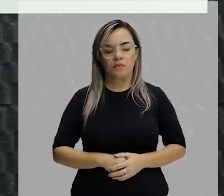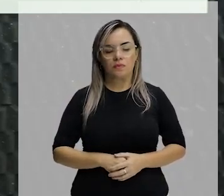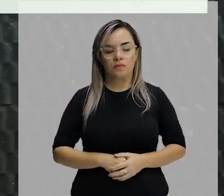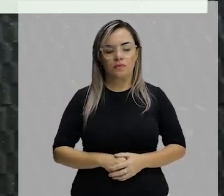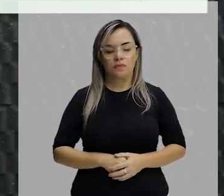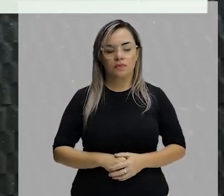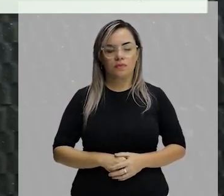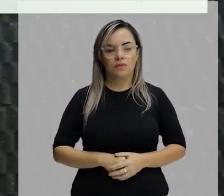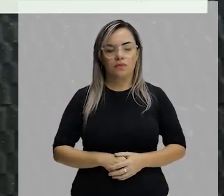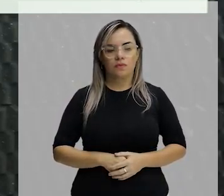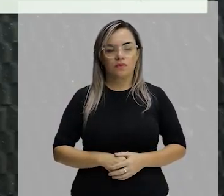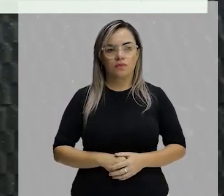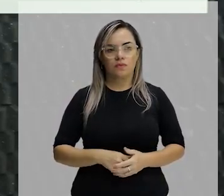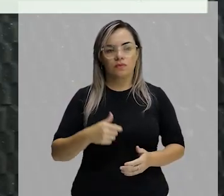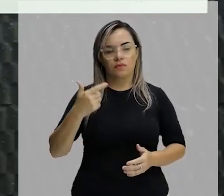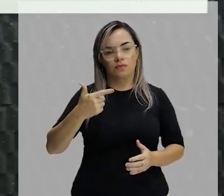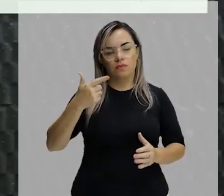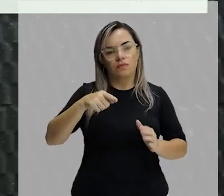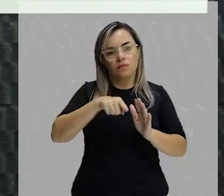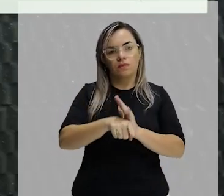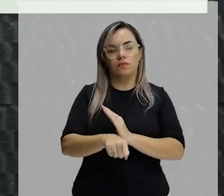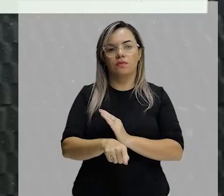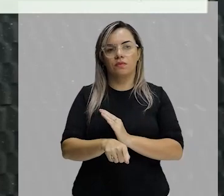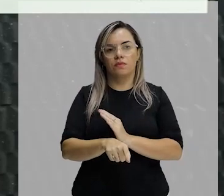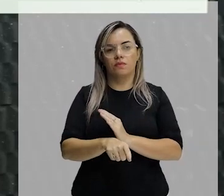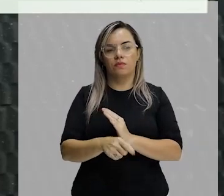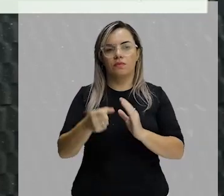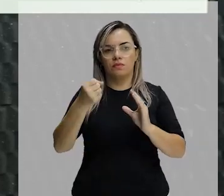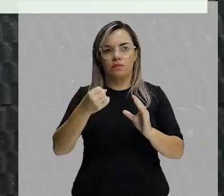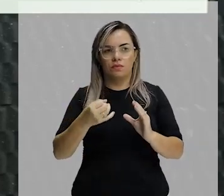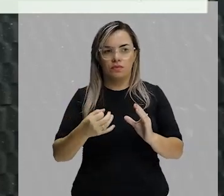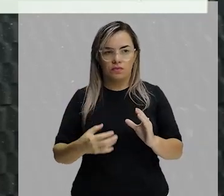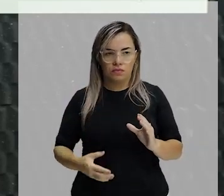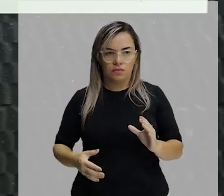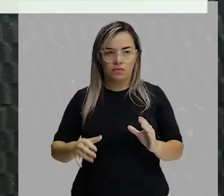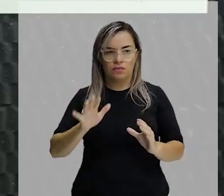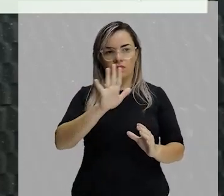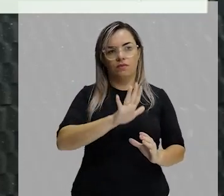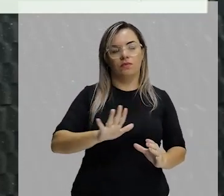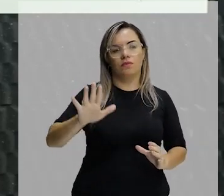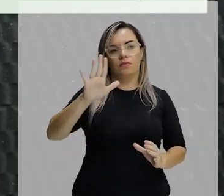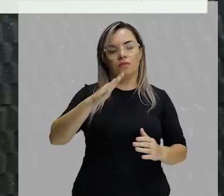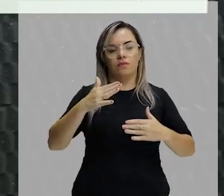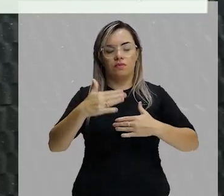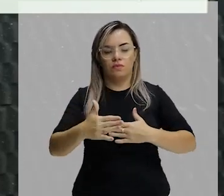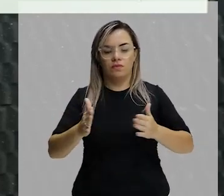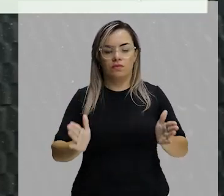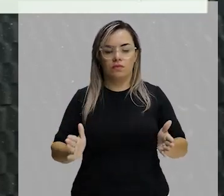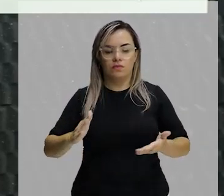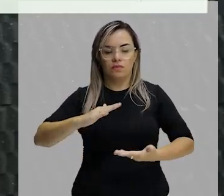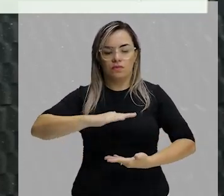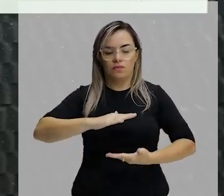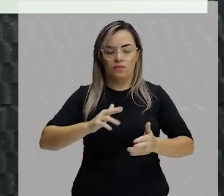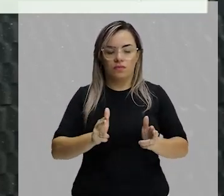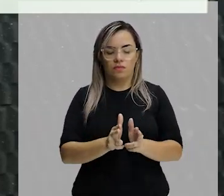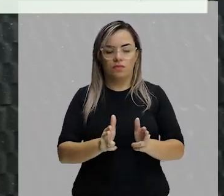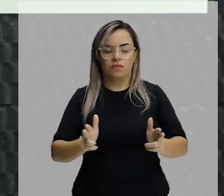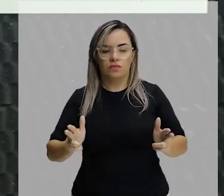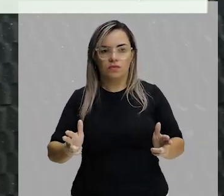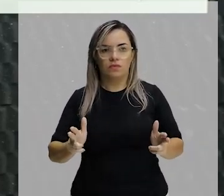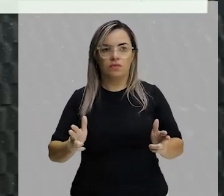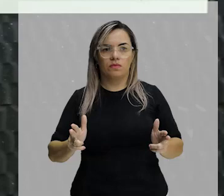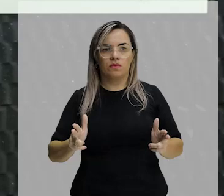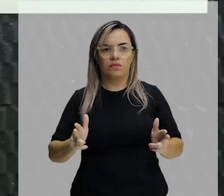Olha só. Na segunda questão, ele disse que a área, o volume de um cubo tem 72 centímetros